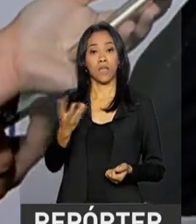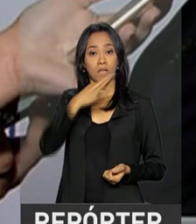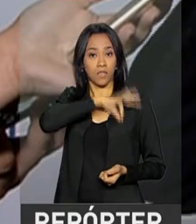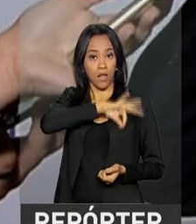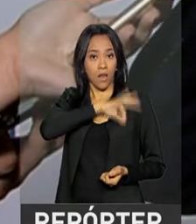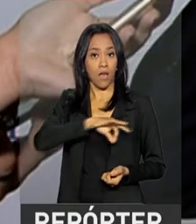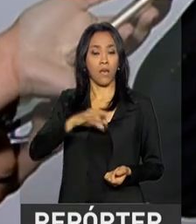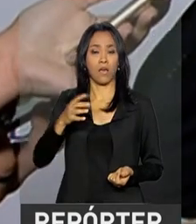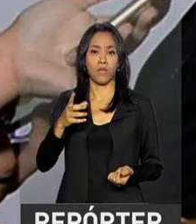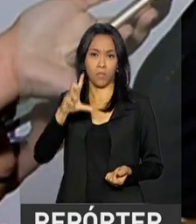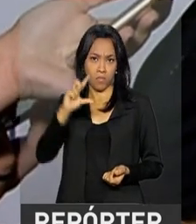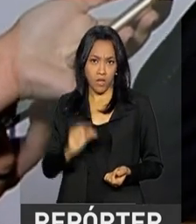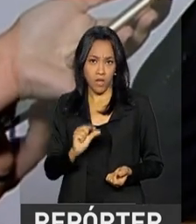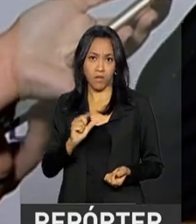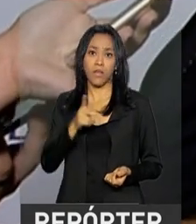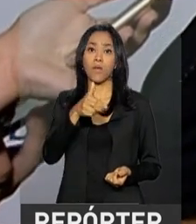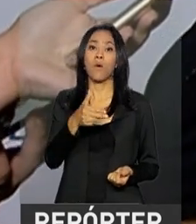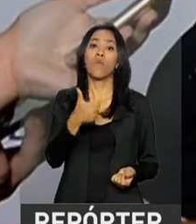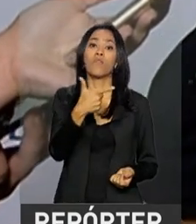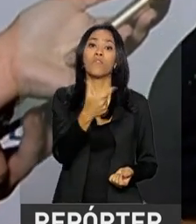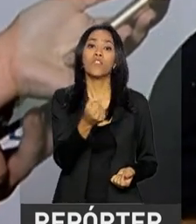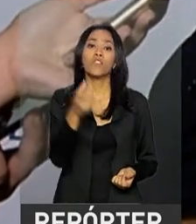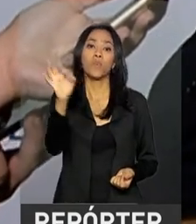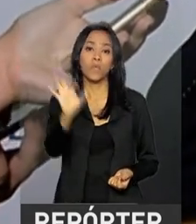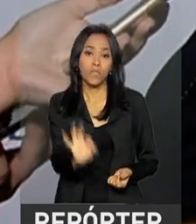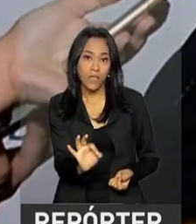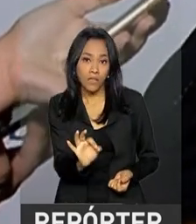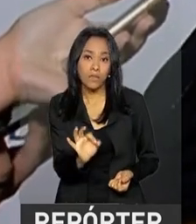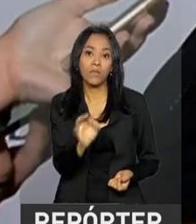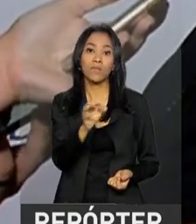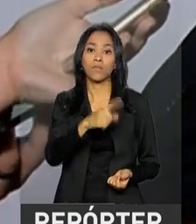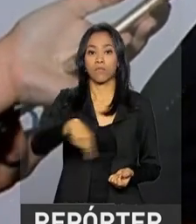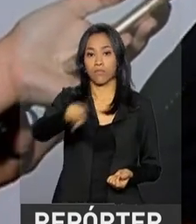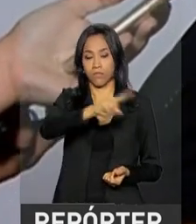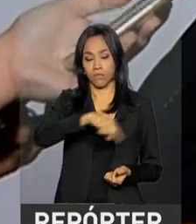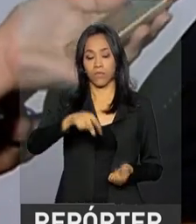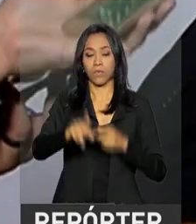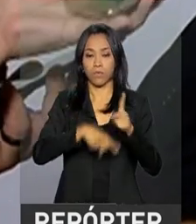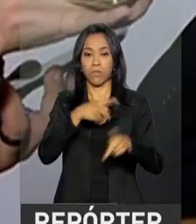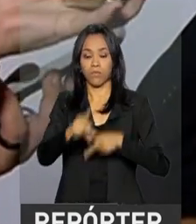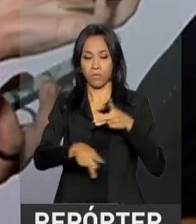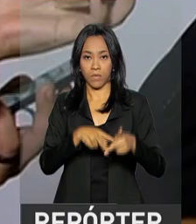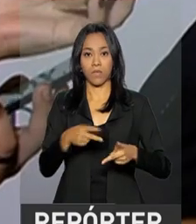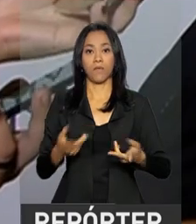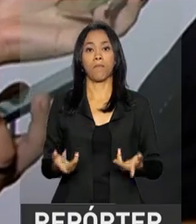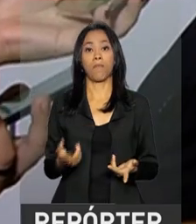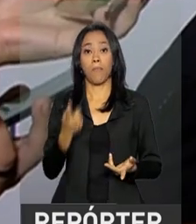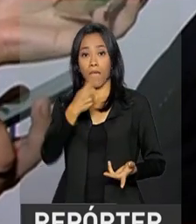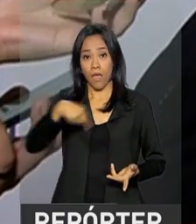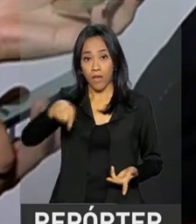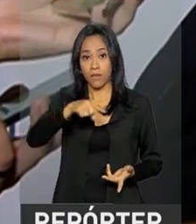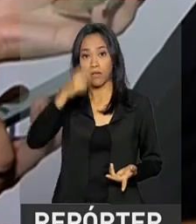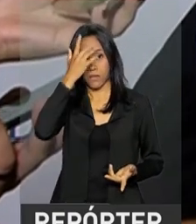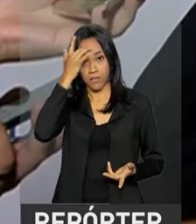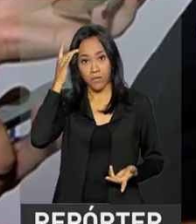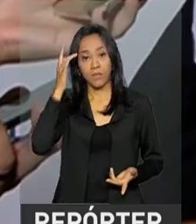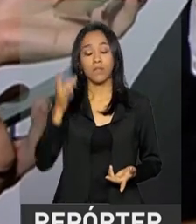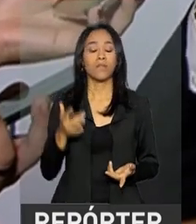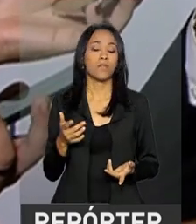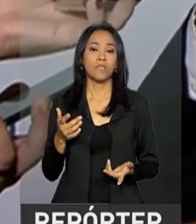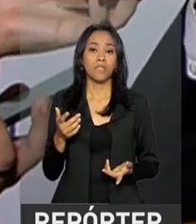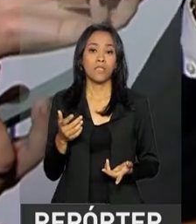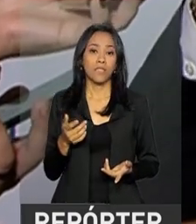é, aqueles 20% de menor renda na população, eles tendem a